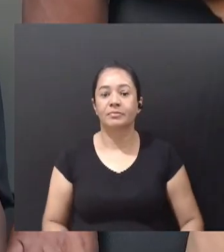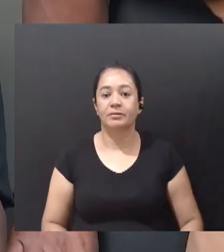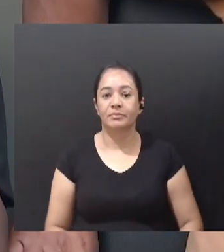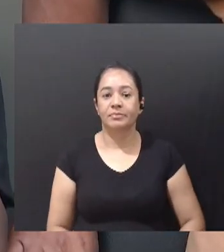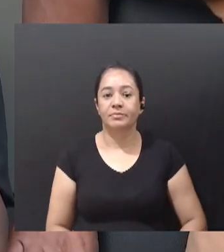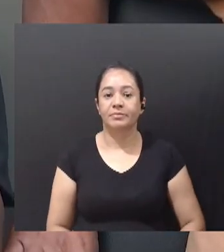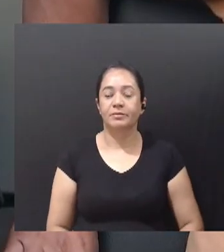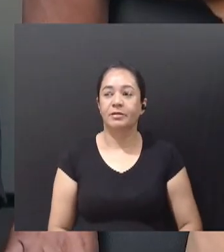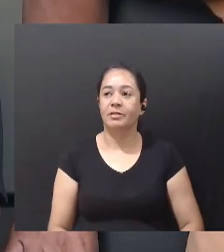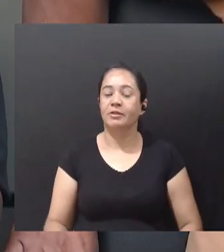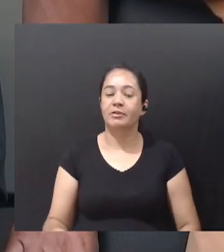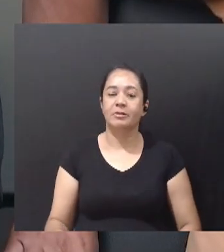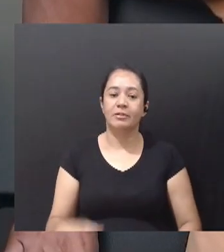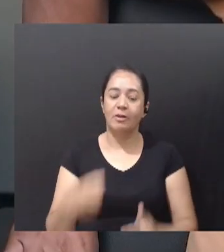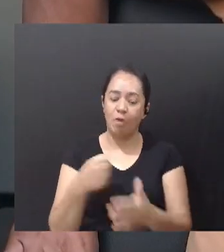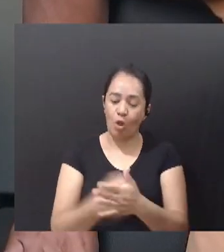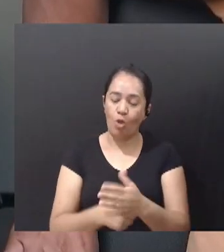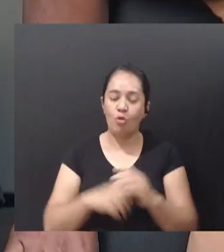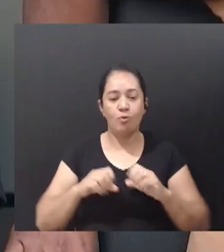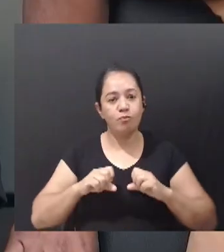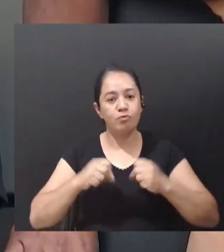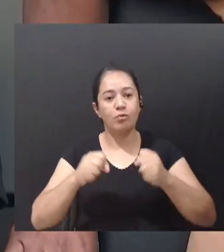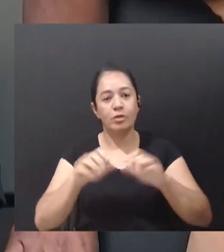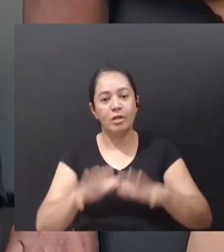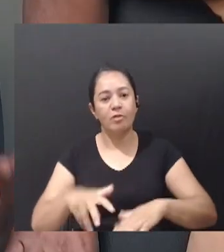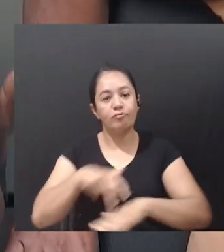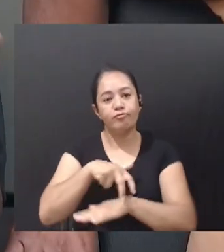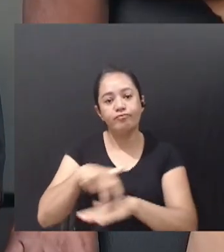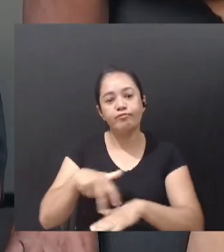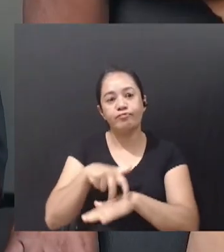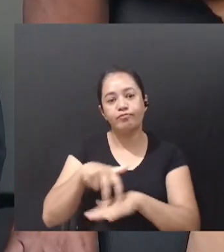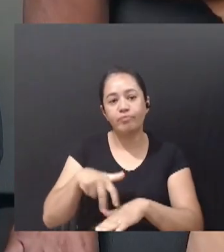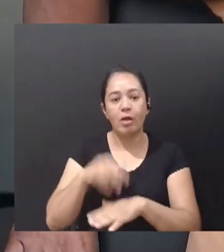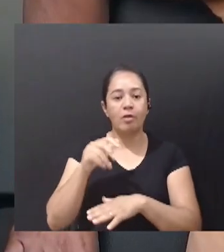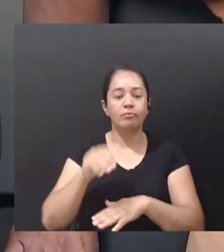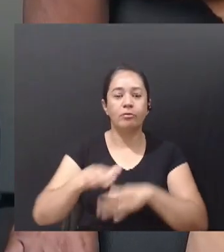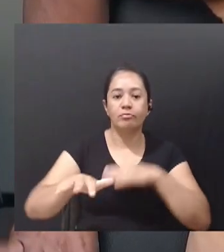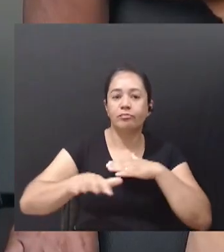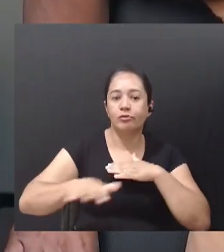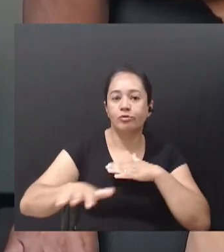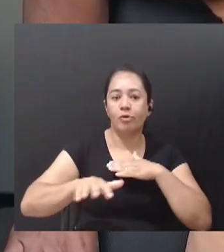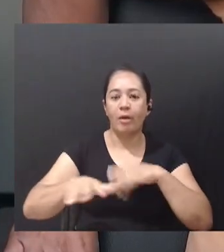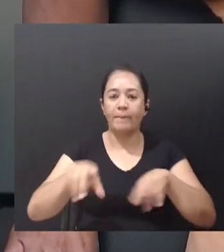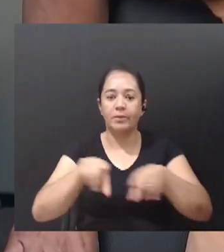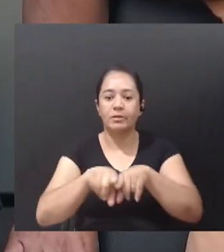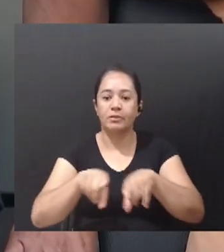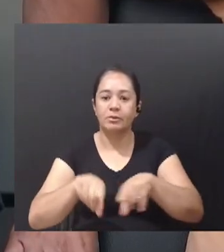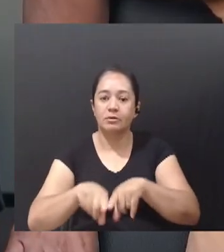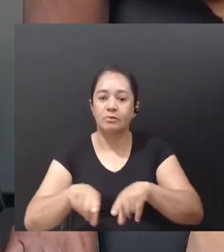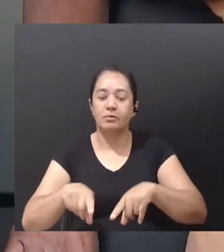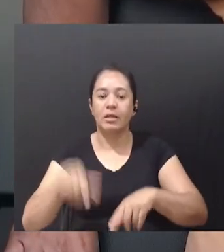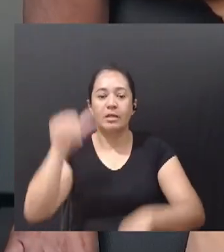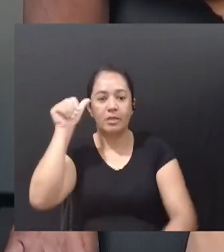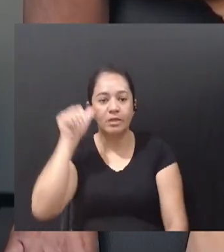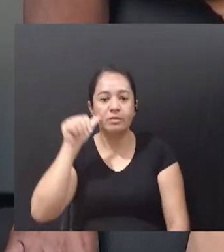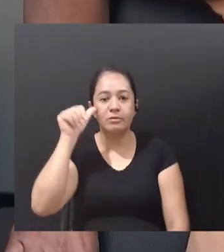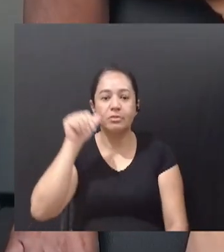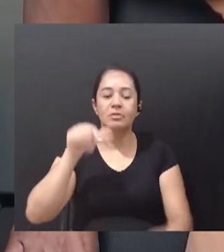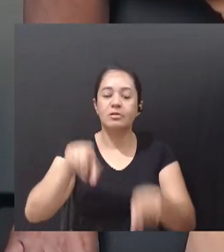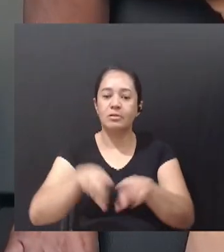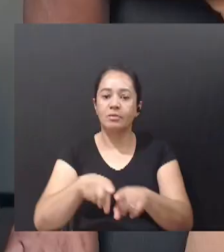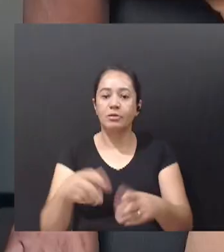tanto do hip hop, do rap campineiro, como das mulheres também, né? Que hoje é lembrada aí